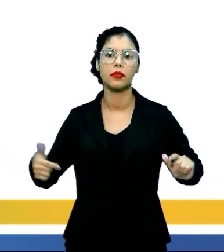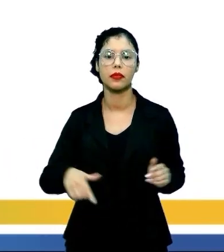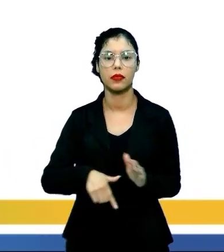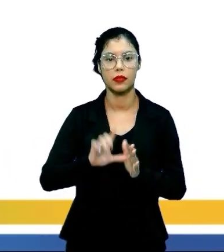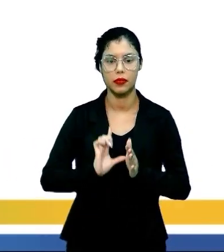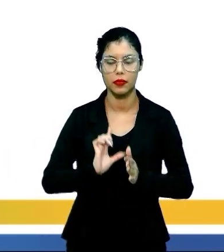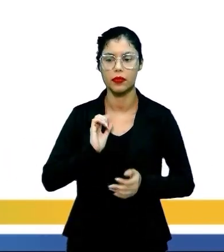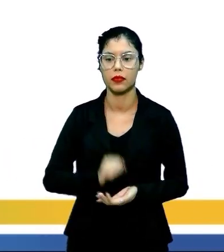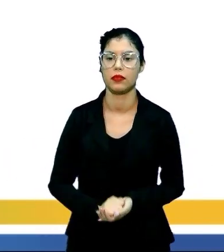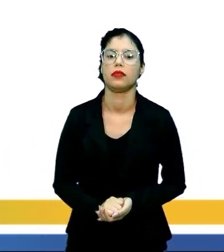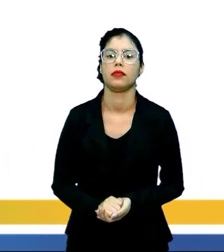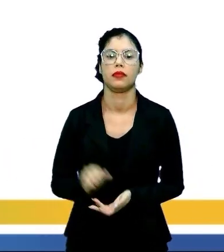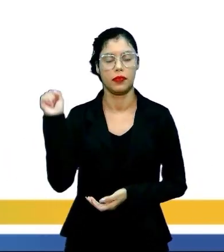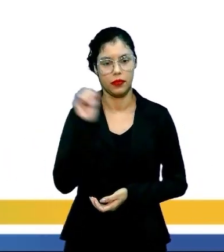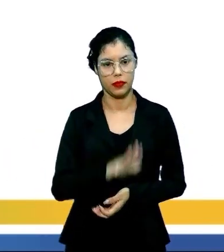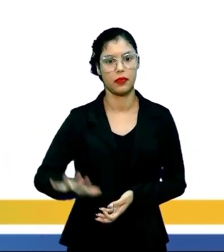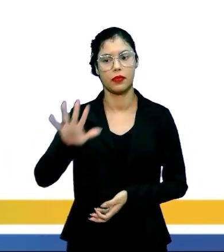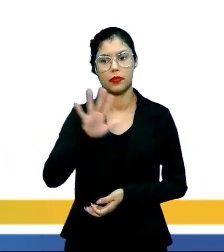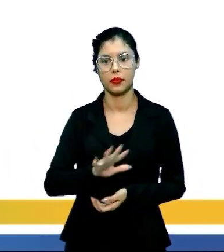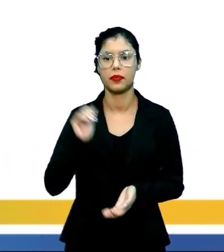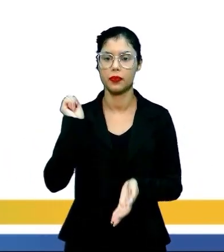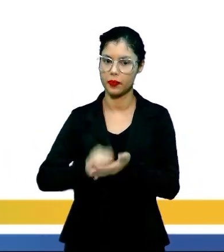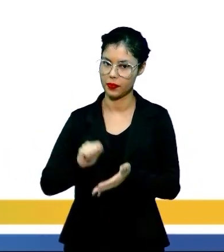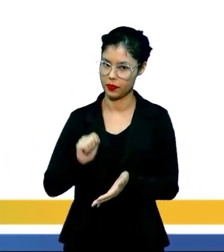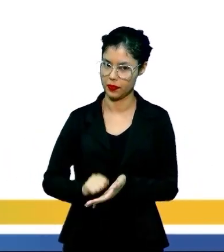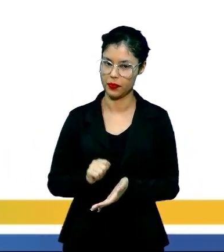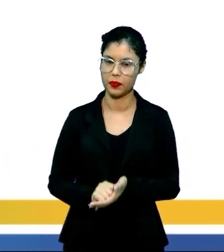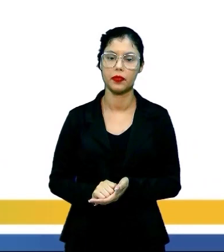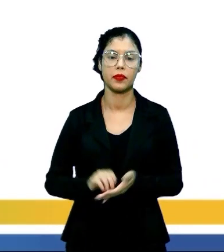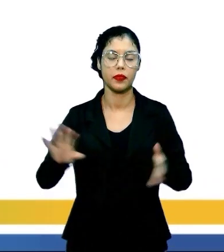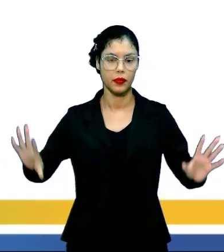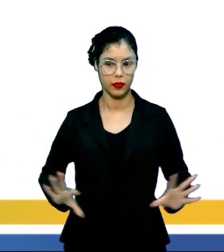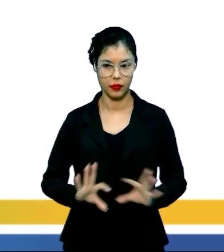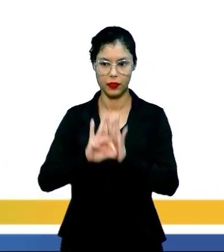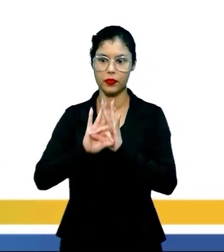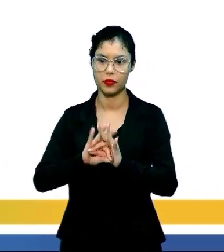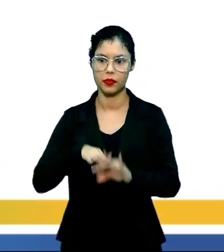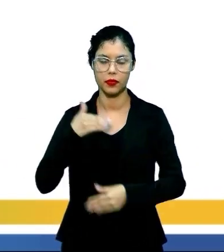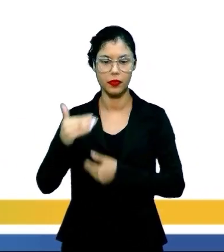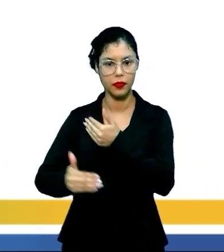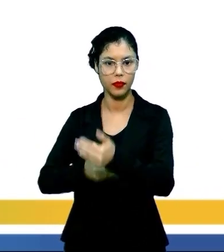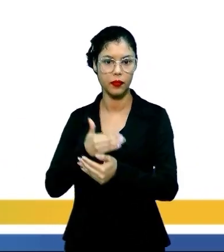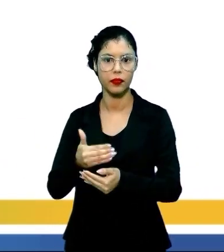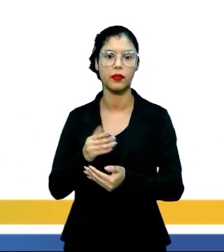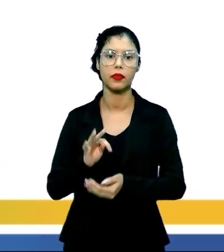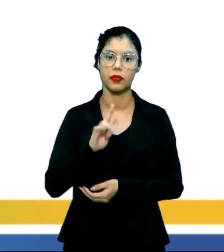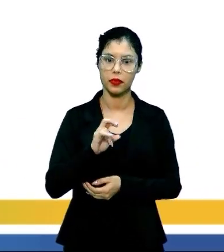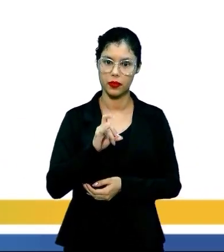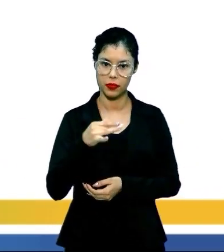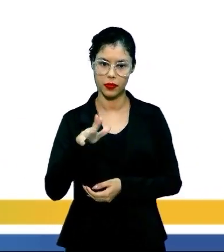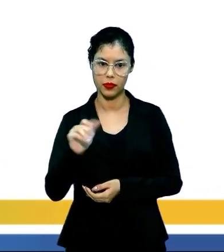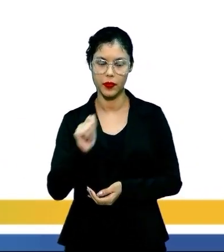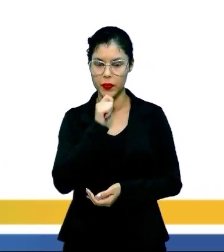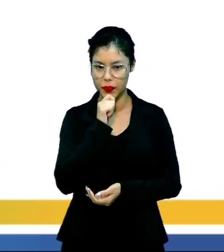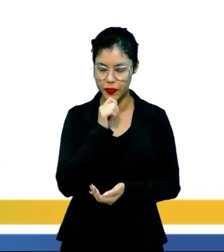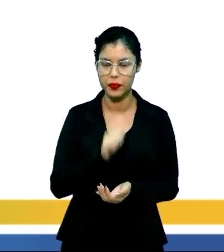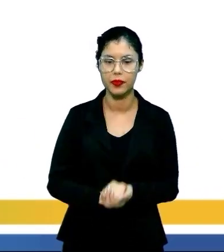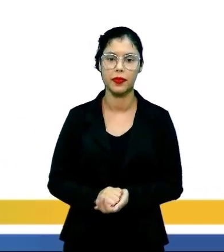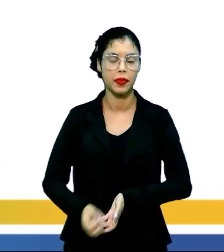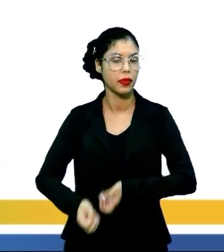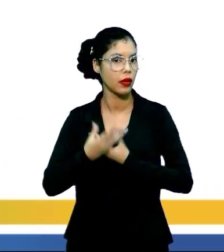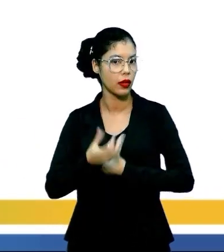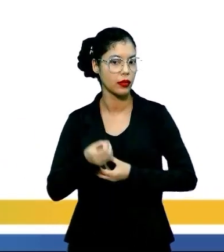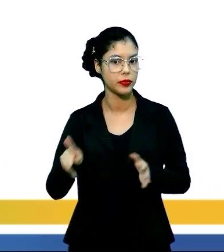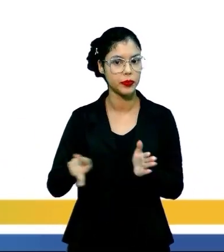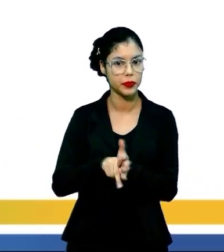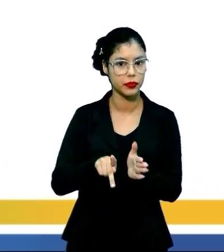Então, geralmente, esses escritores eles estão inseridos num processo de transição. E o Augusto dos Anjos é um